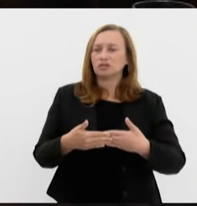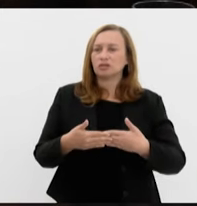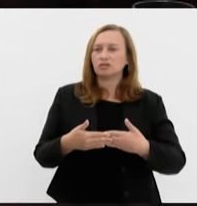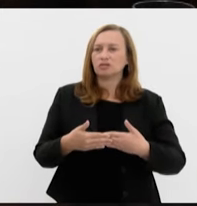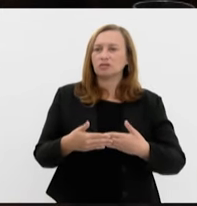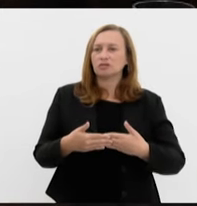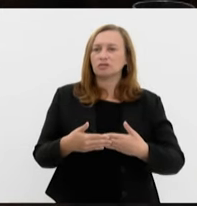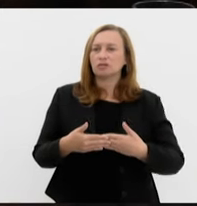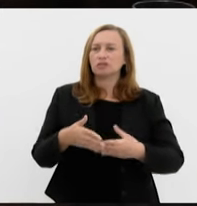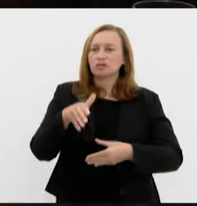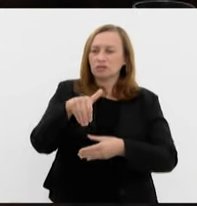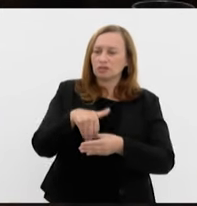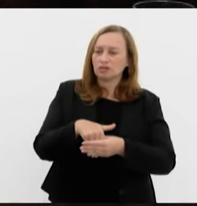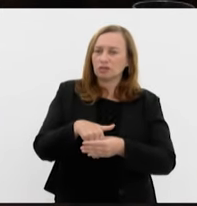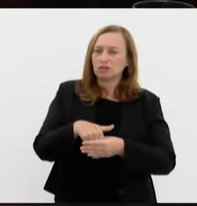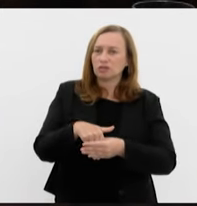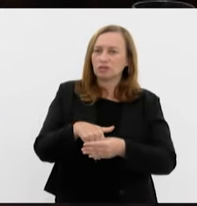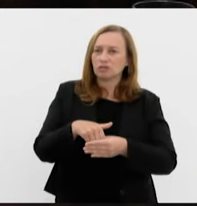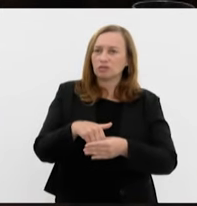discussão em votação